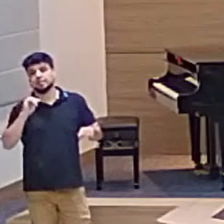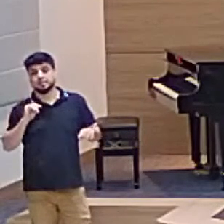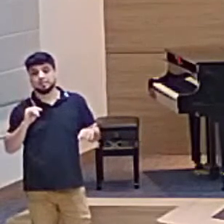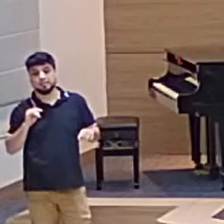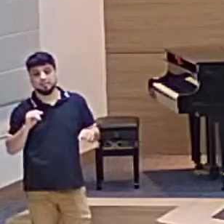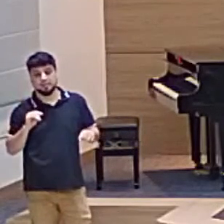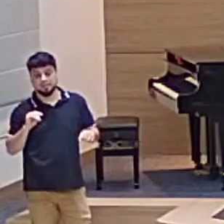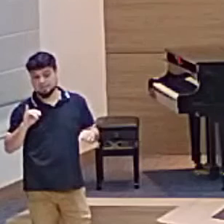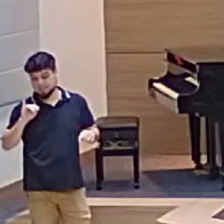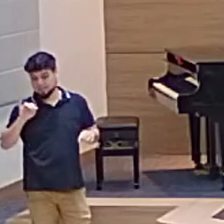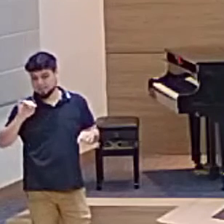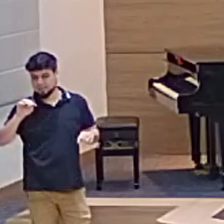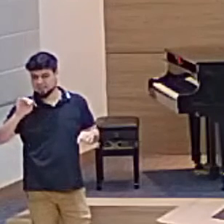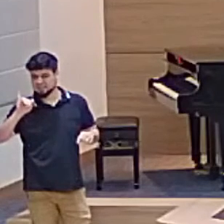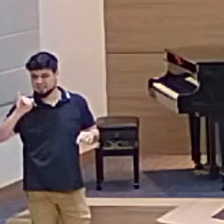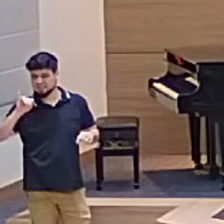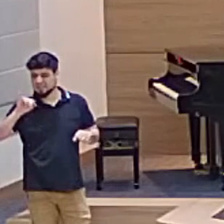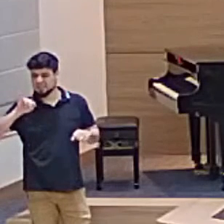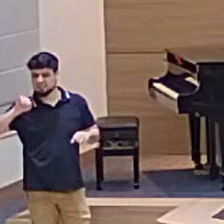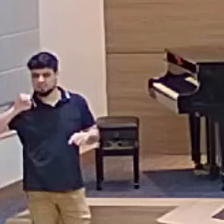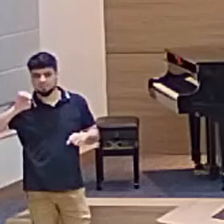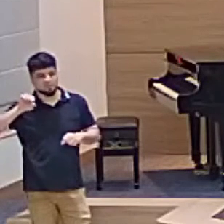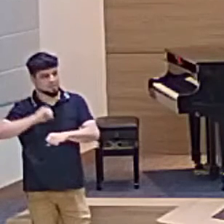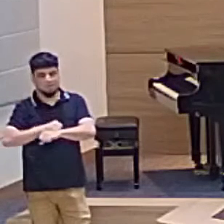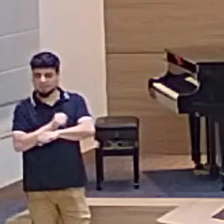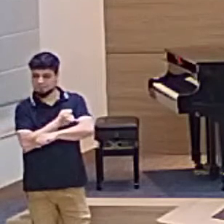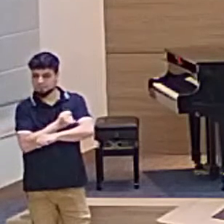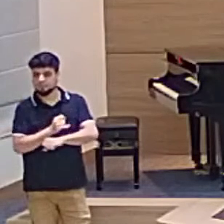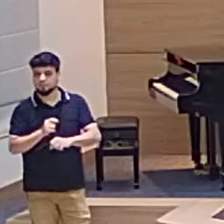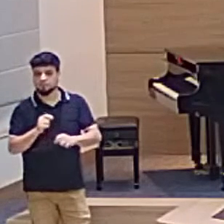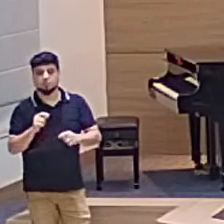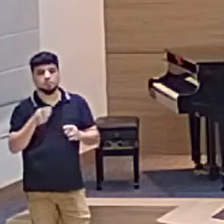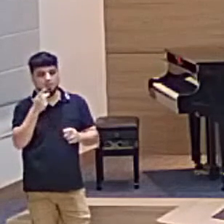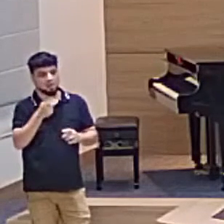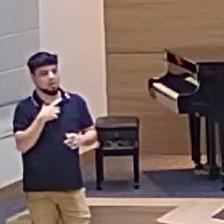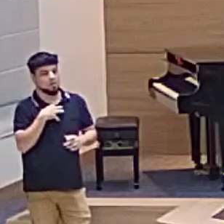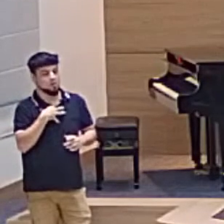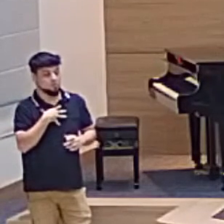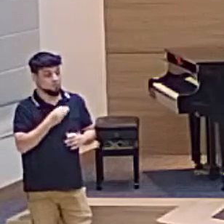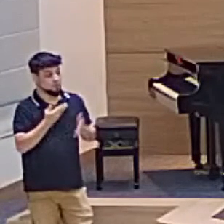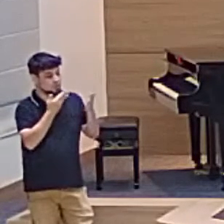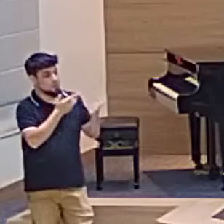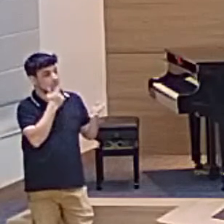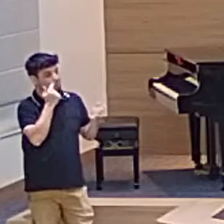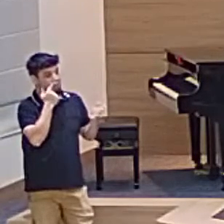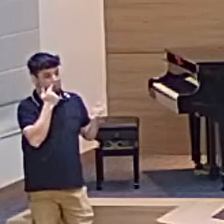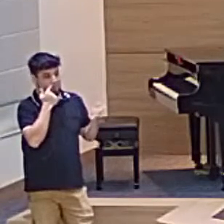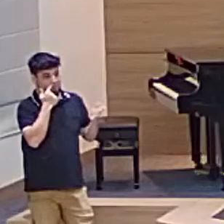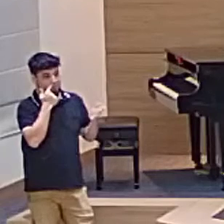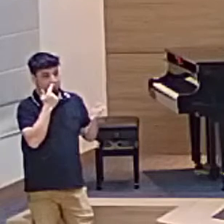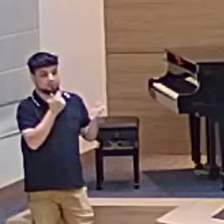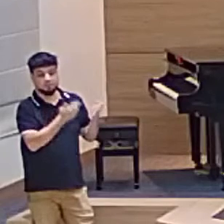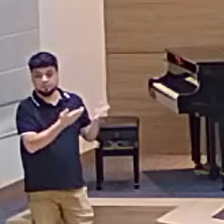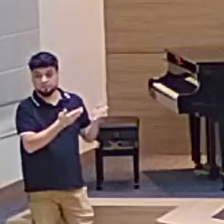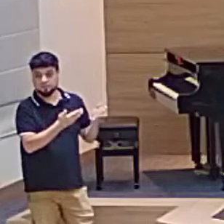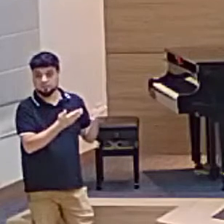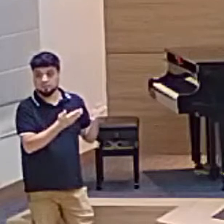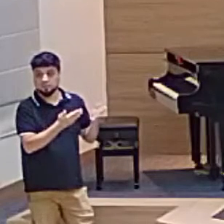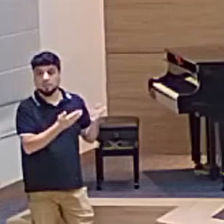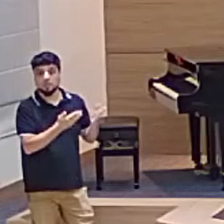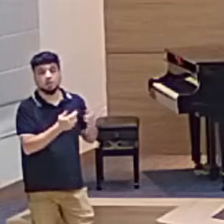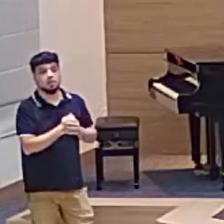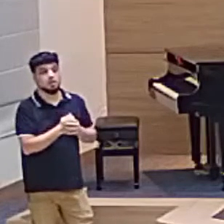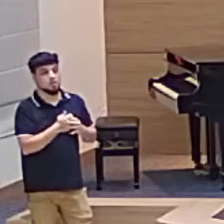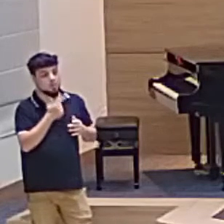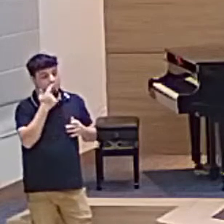homem o filho fica olhando para o pai não tem relação com Deus não tem intimidade com Deus